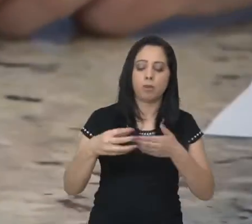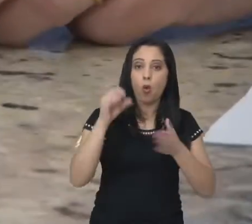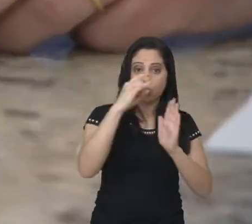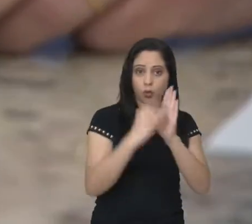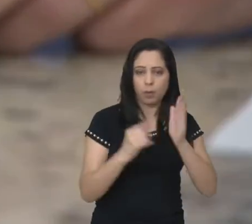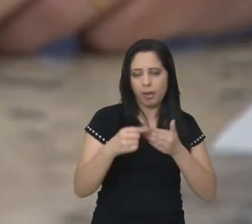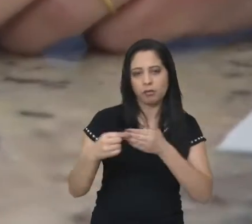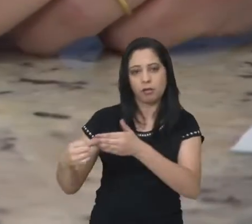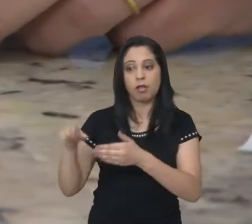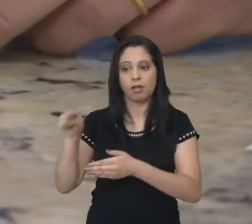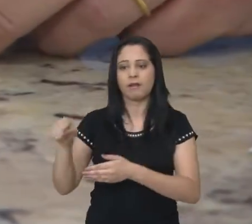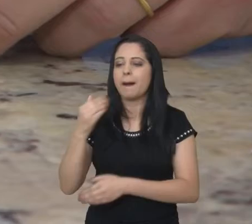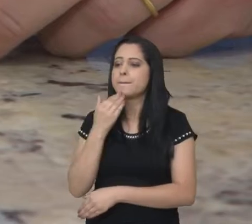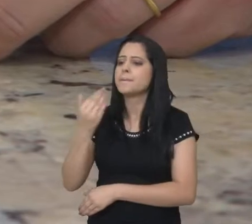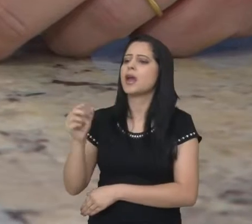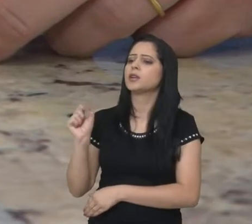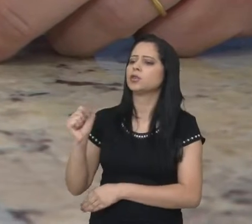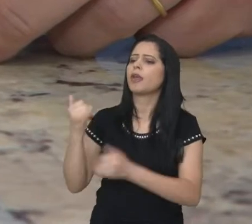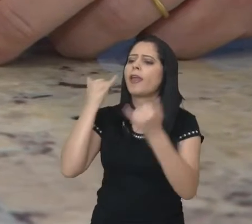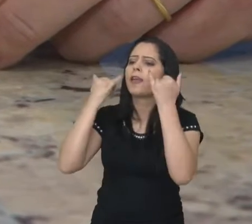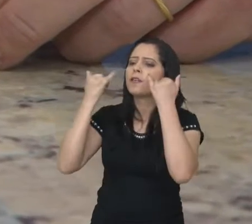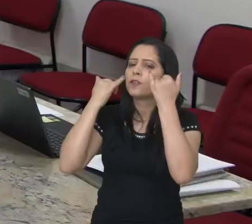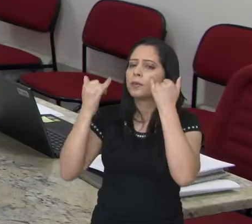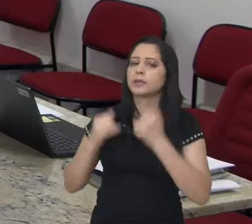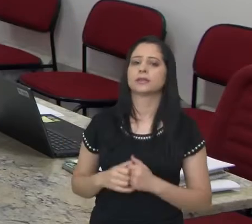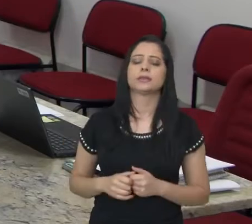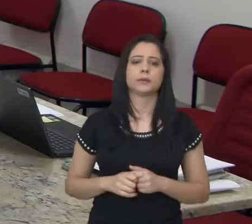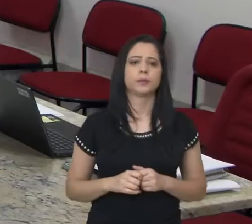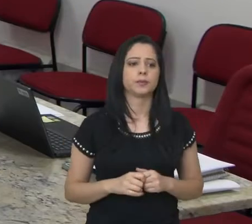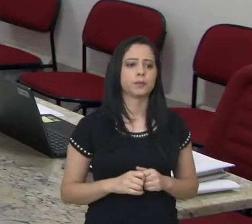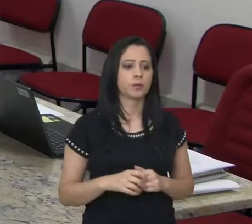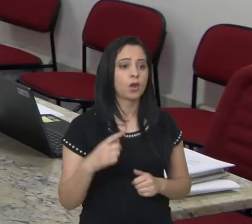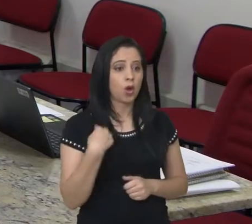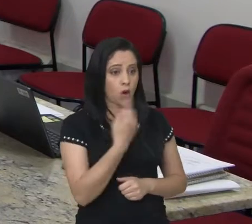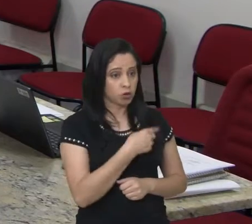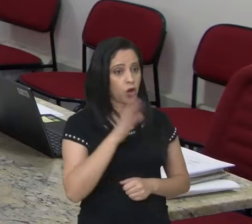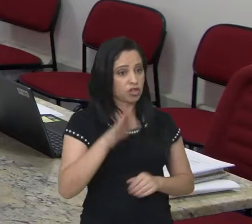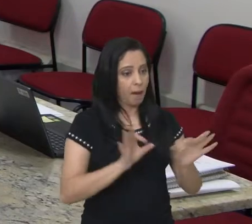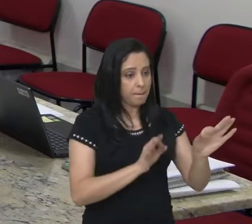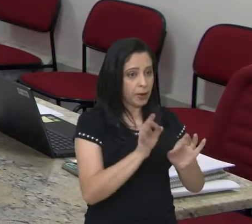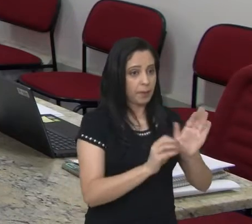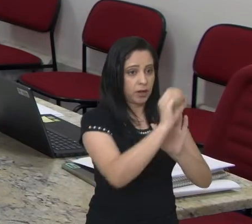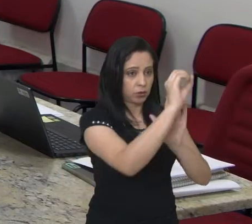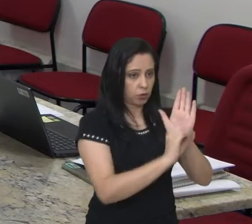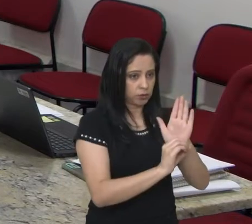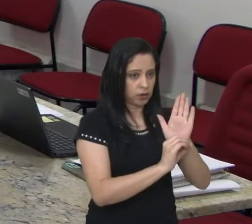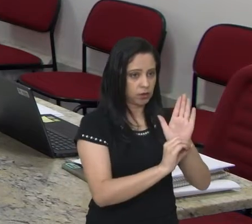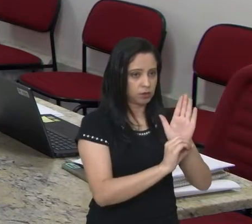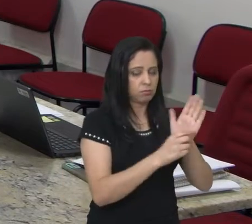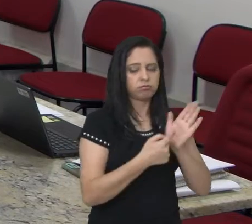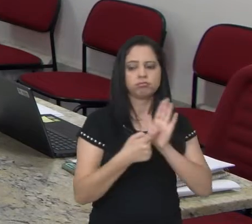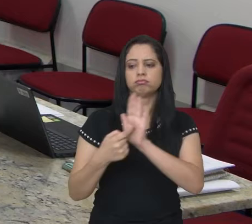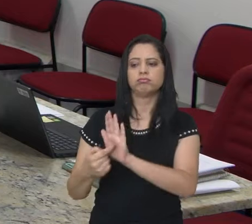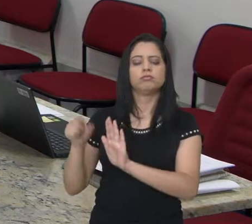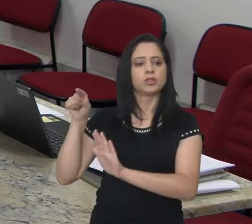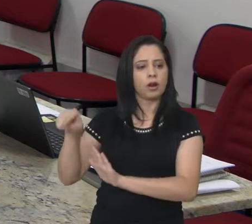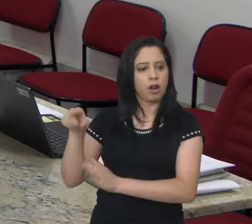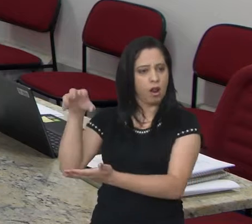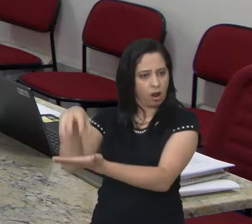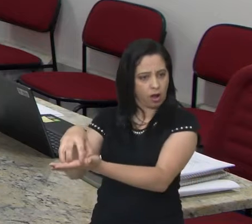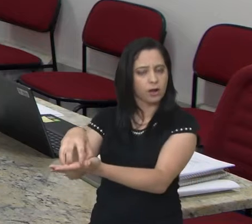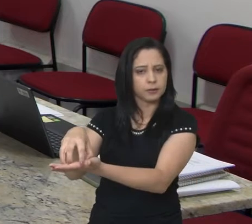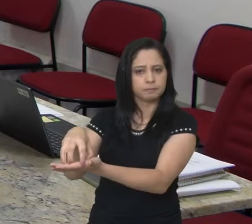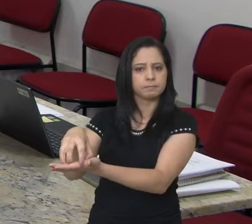Estado de São Paulo, solicitando informações. Nós encaminhamos um ofício à Arcesp,